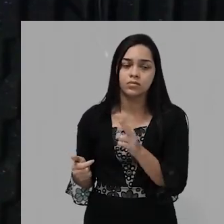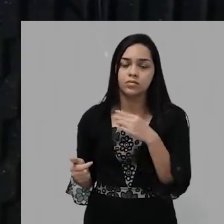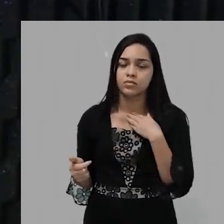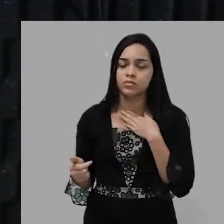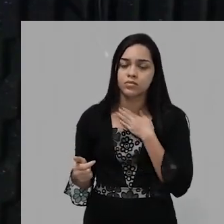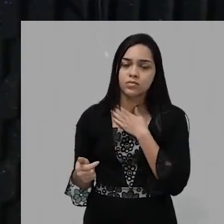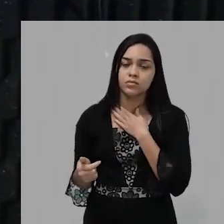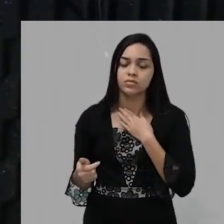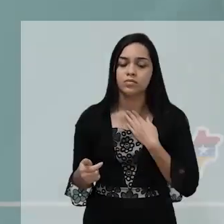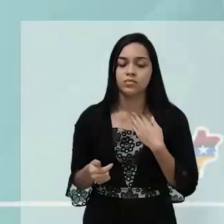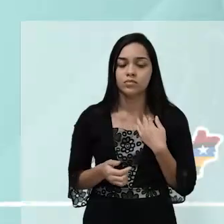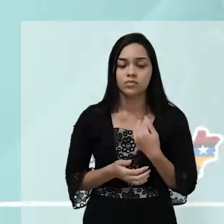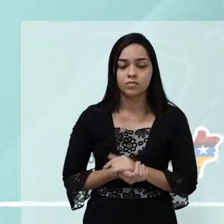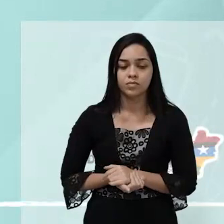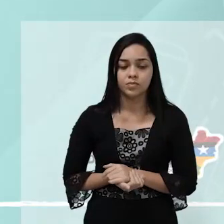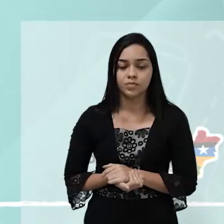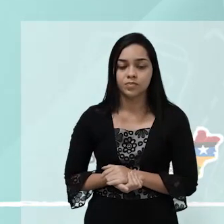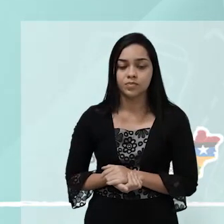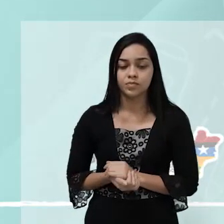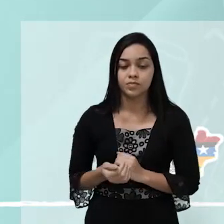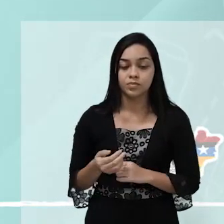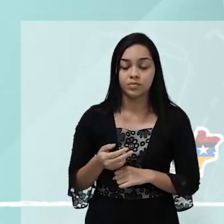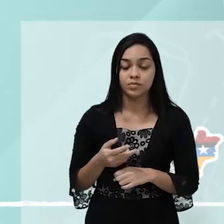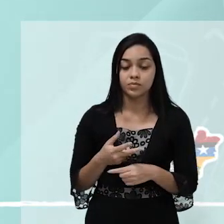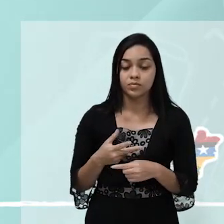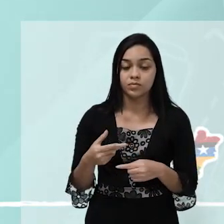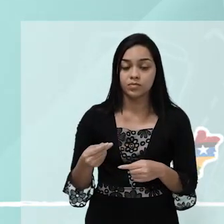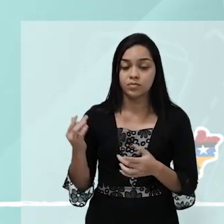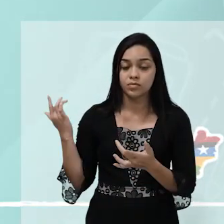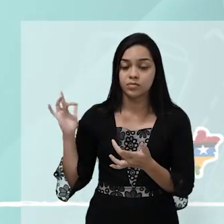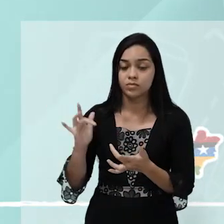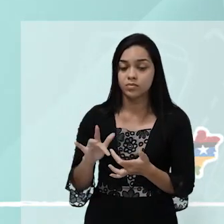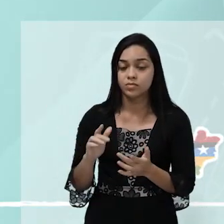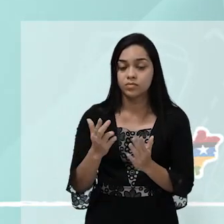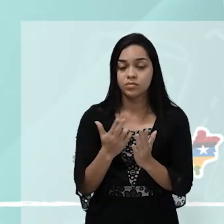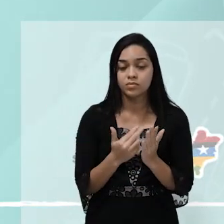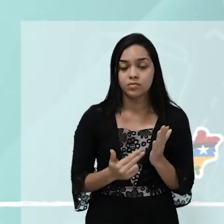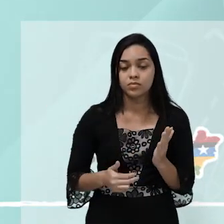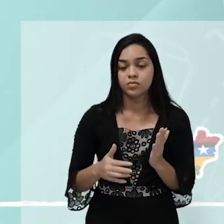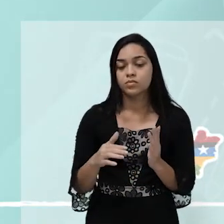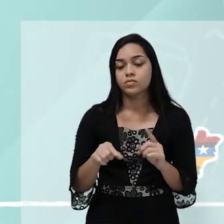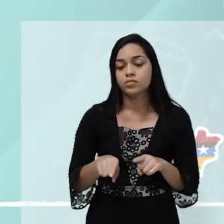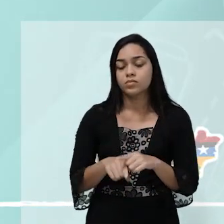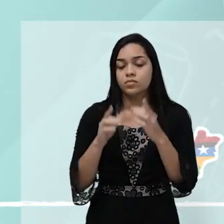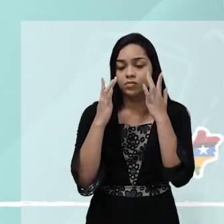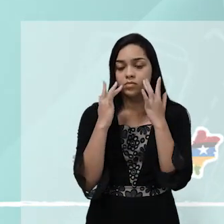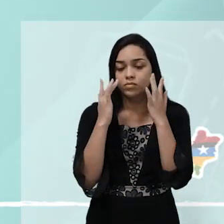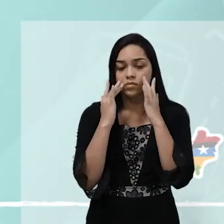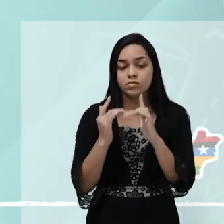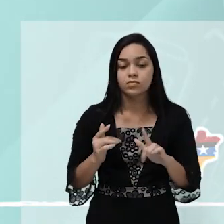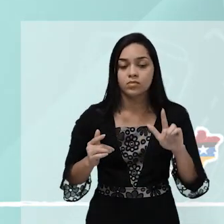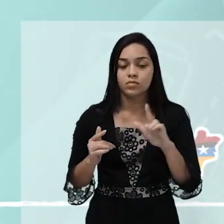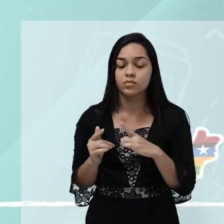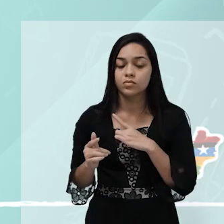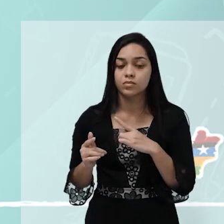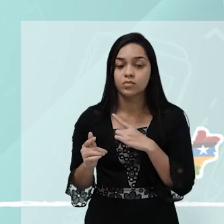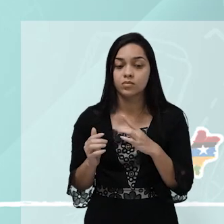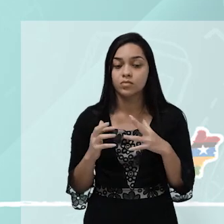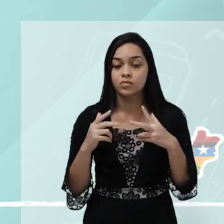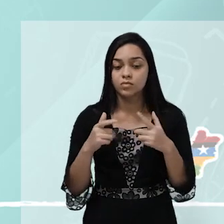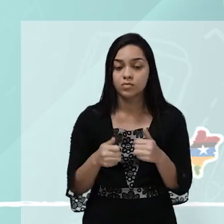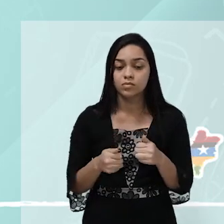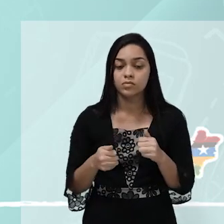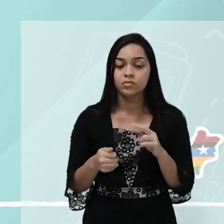valorizados. O apogeu do classicismo, nas artes plásticas, no teatro e na literatura, se deu